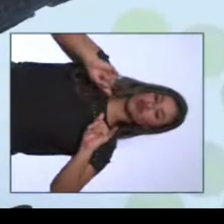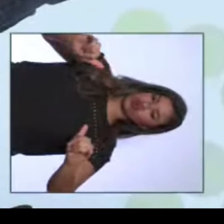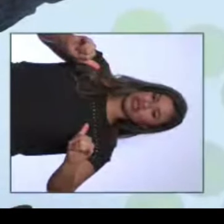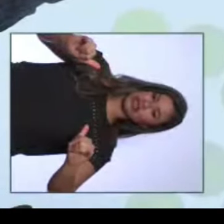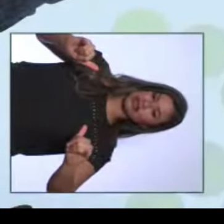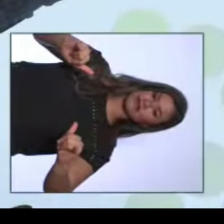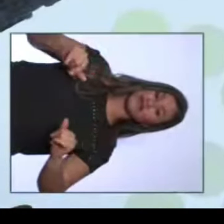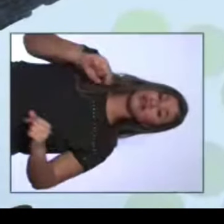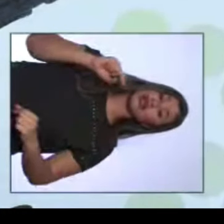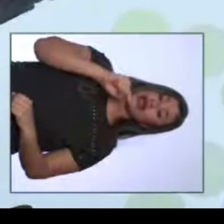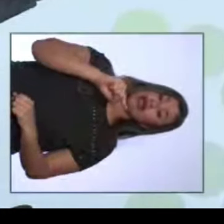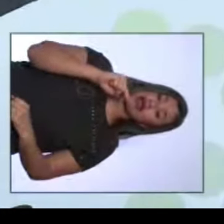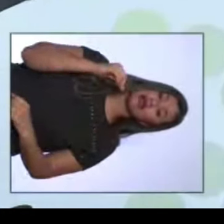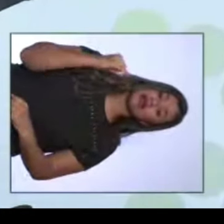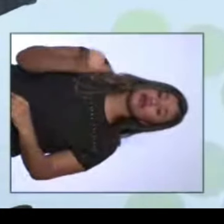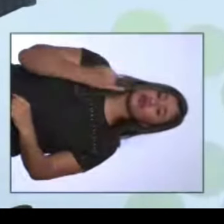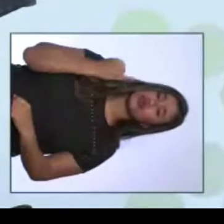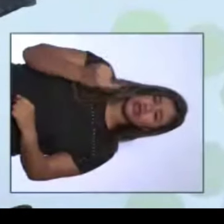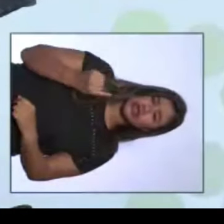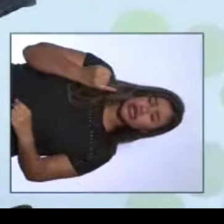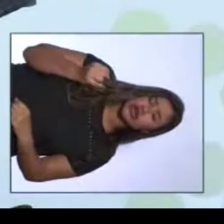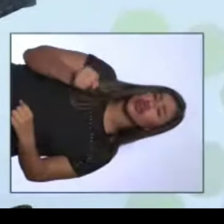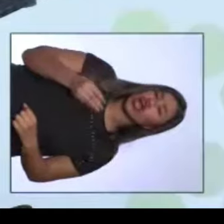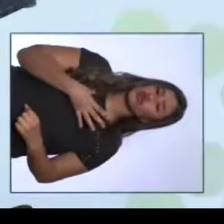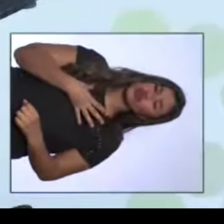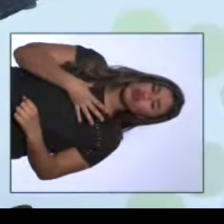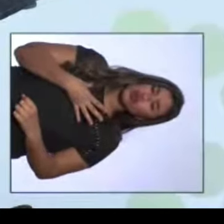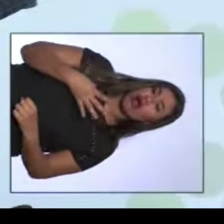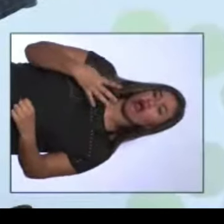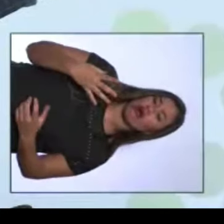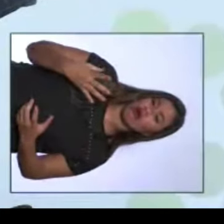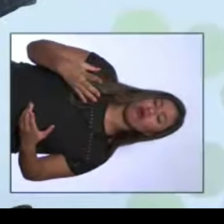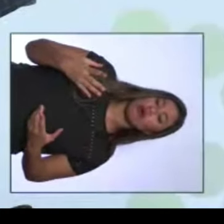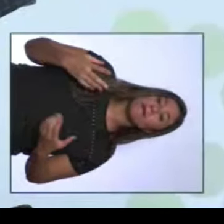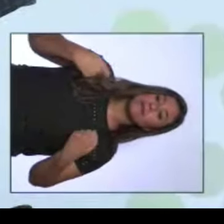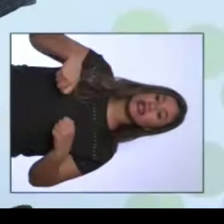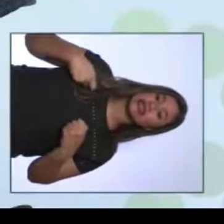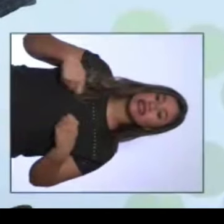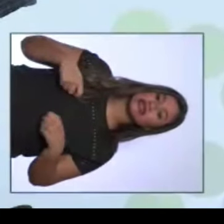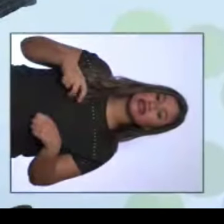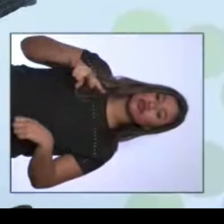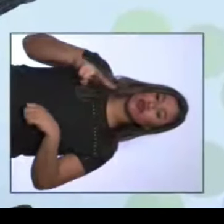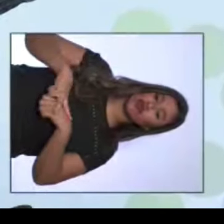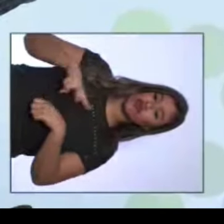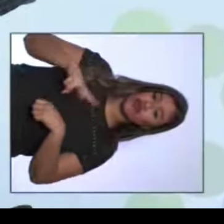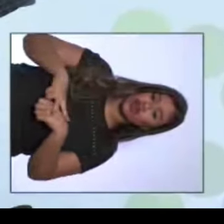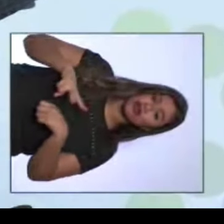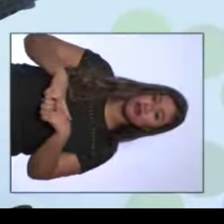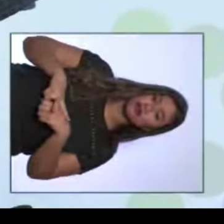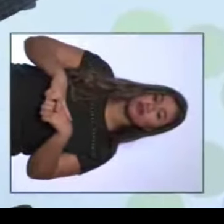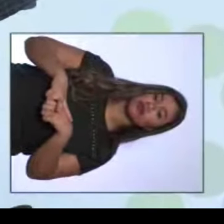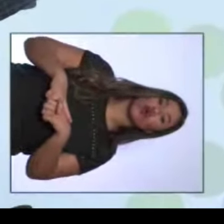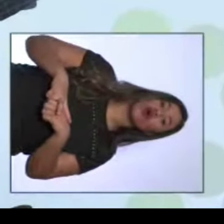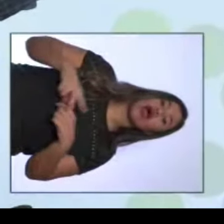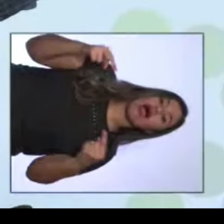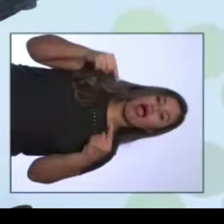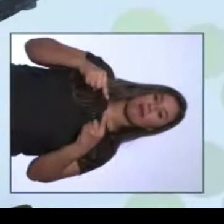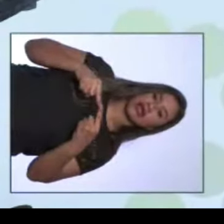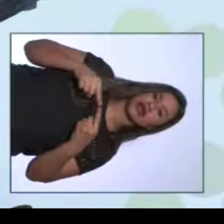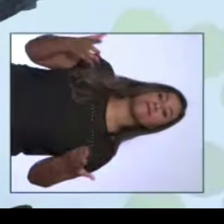mostrar relevância, é importante os verbos estarem quase que em sua maioria no presente.